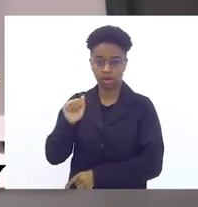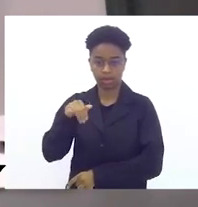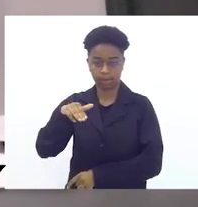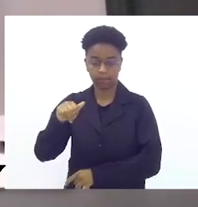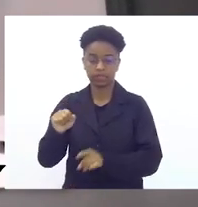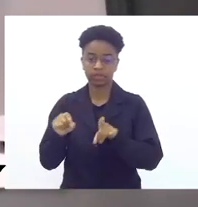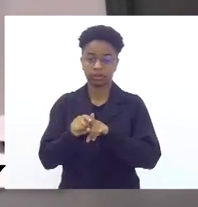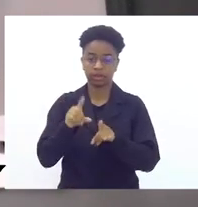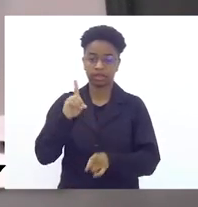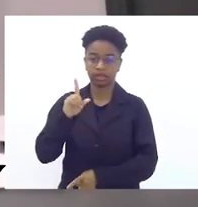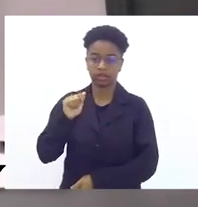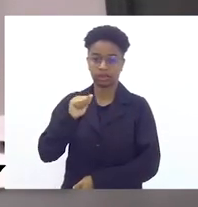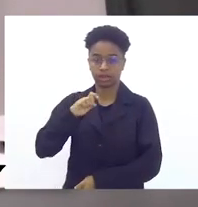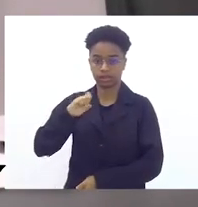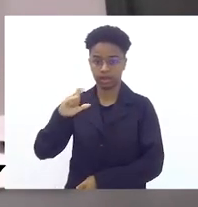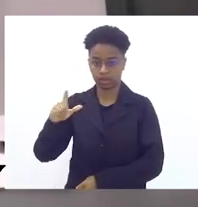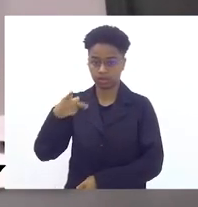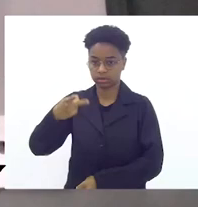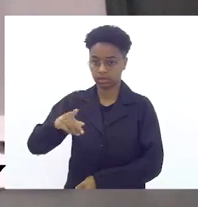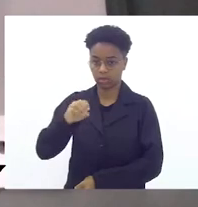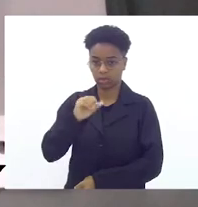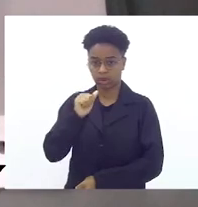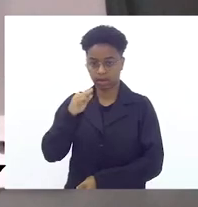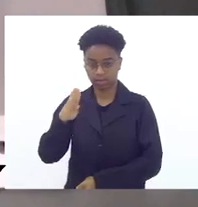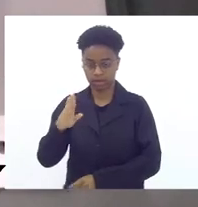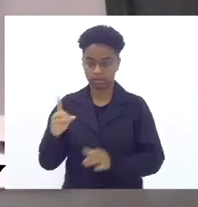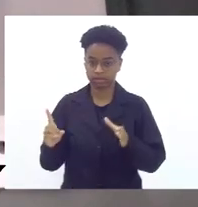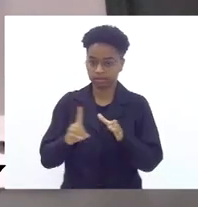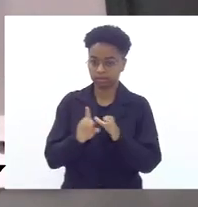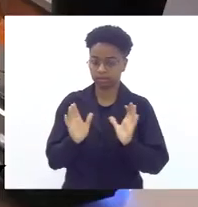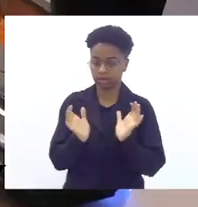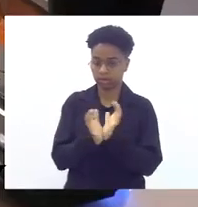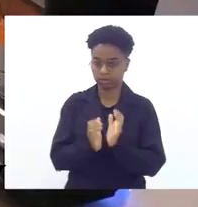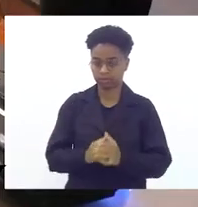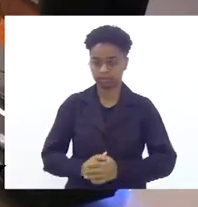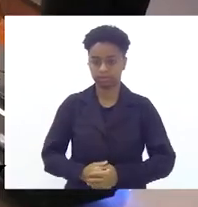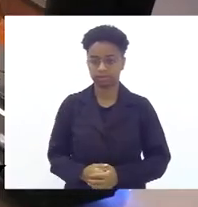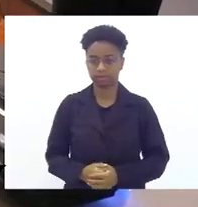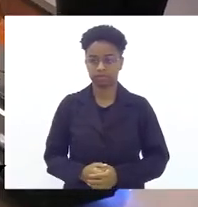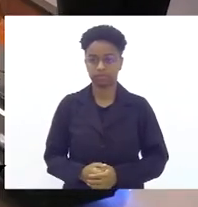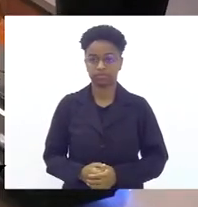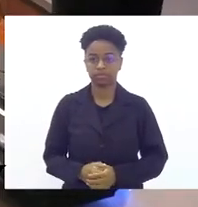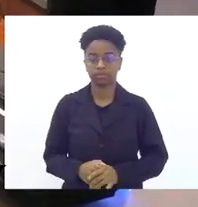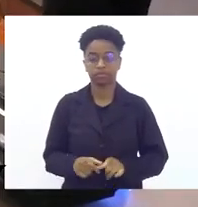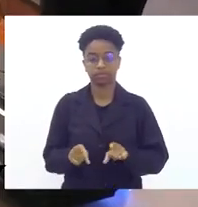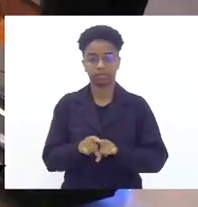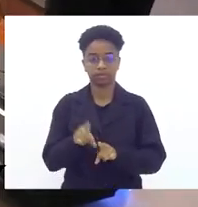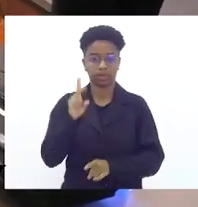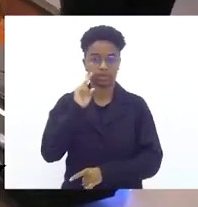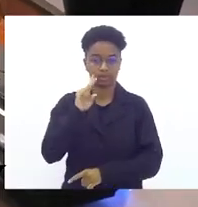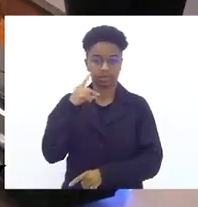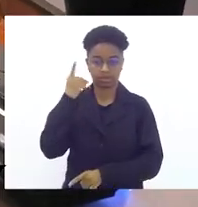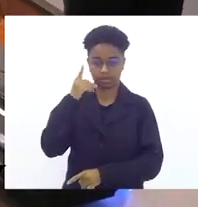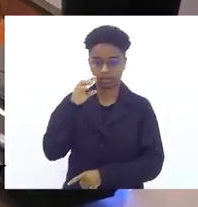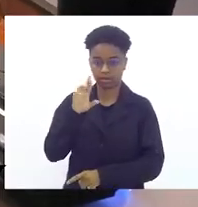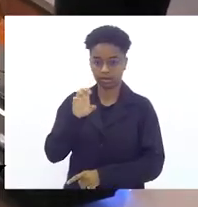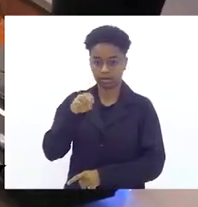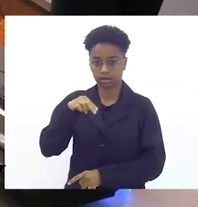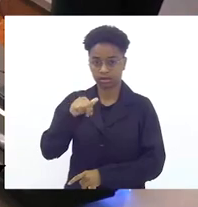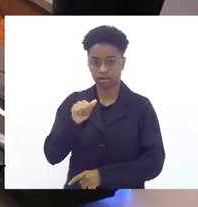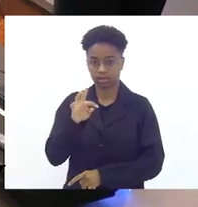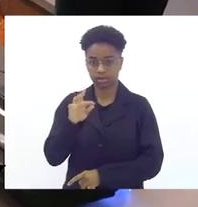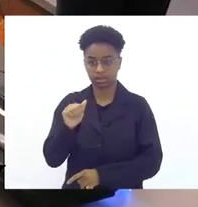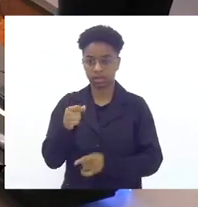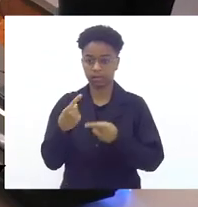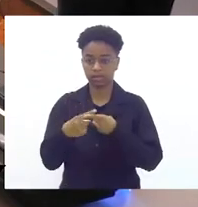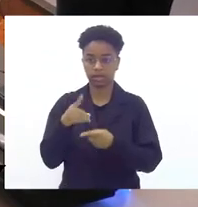que tá aqui que é da OAB também que é da nossa equipe lembrando deputada Renata Souza que o Daniel